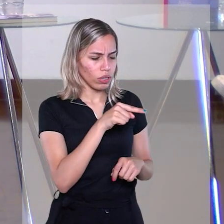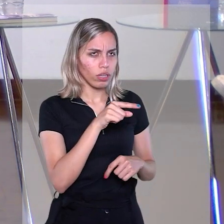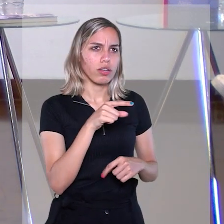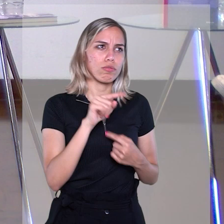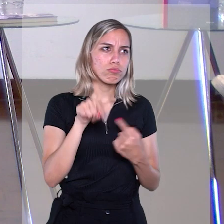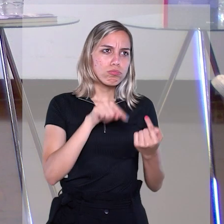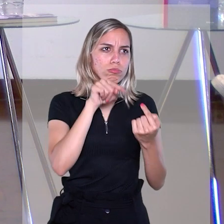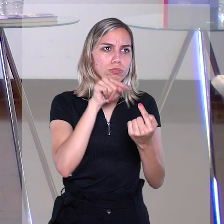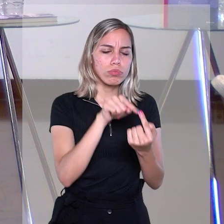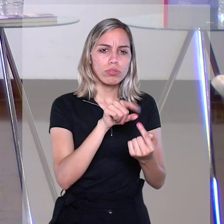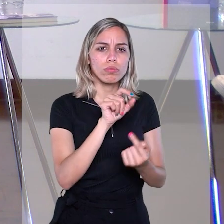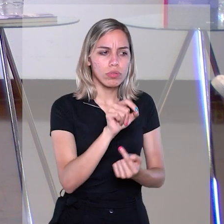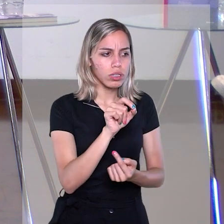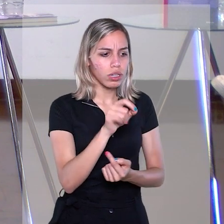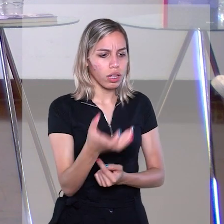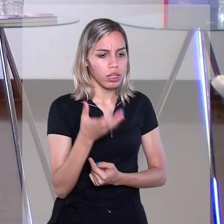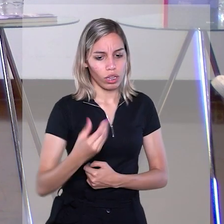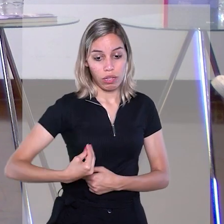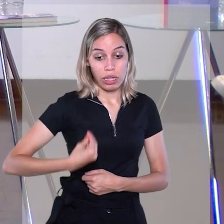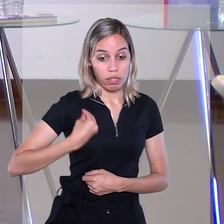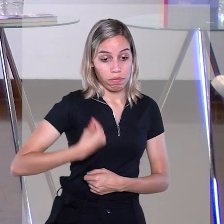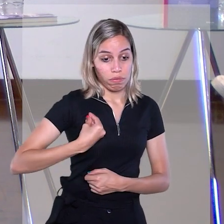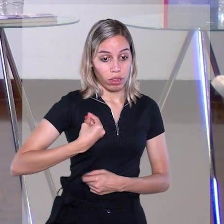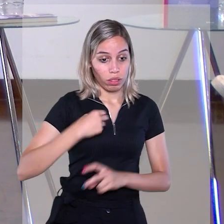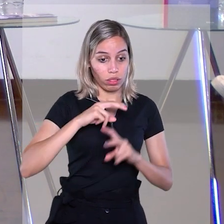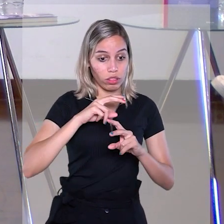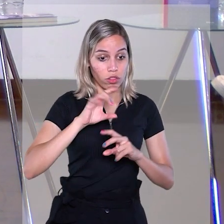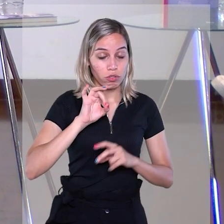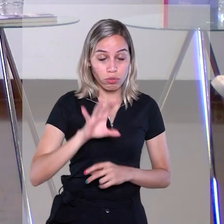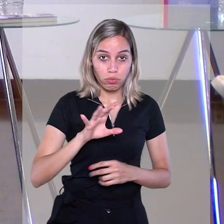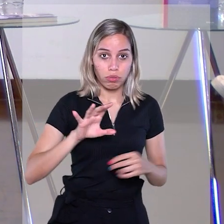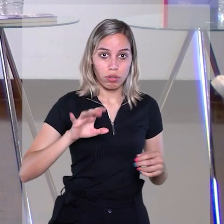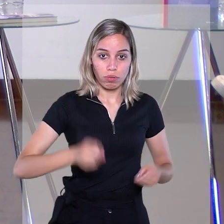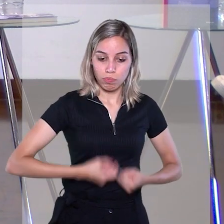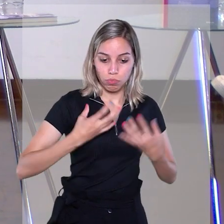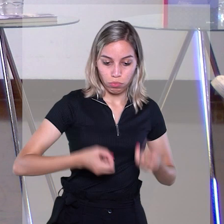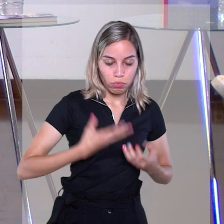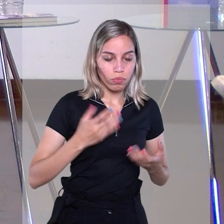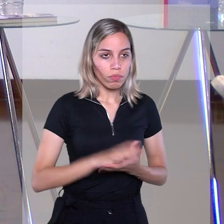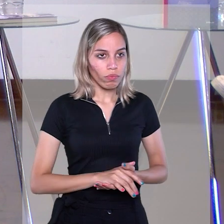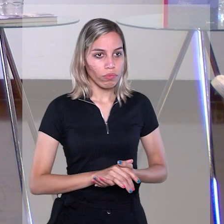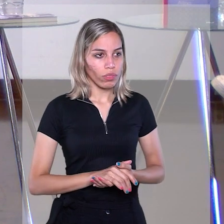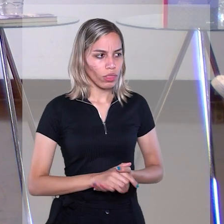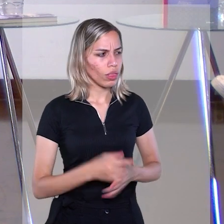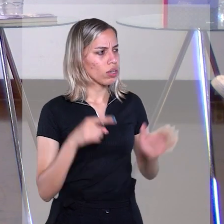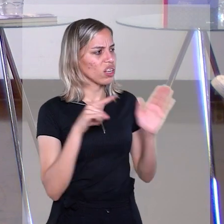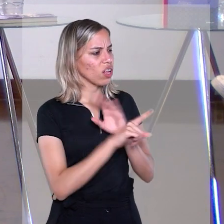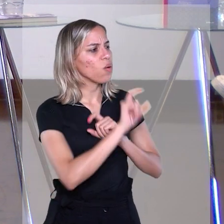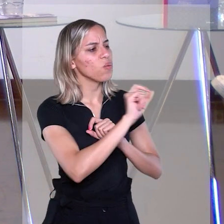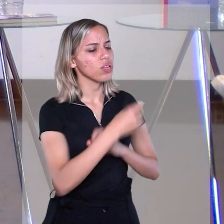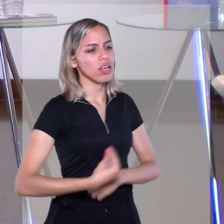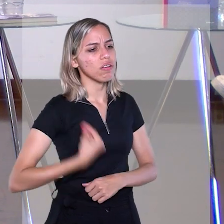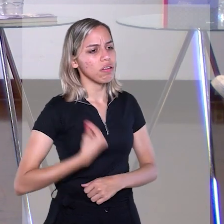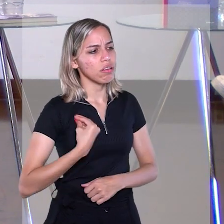determinação de viver da literatura, sendo que eu te peço que você explique o que é viver, que